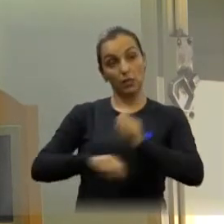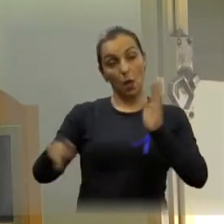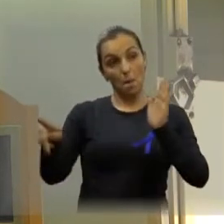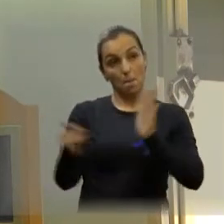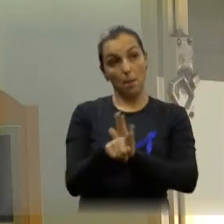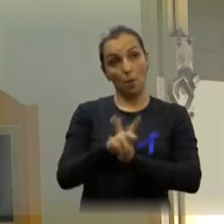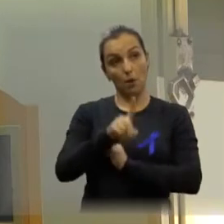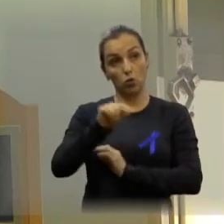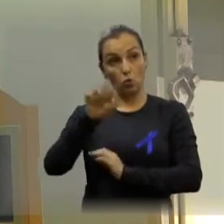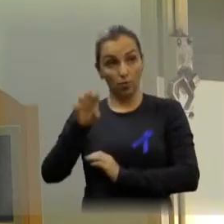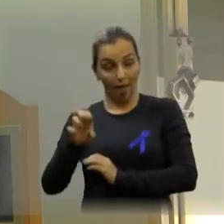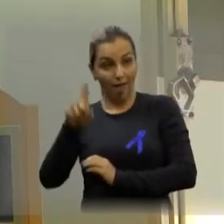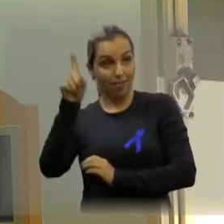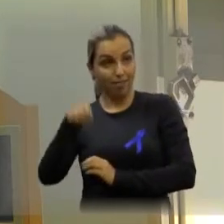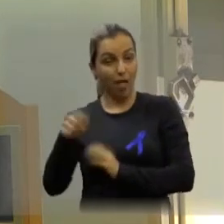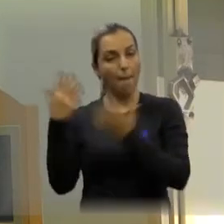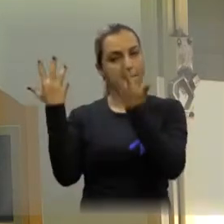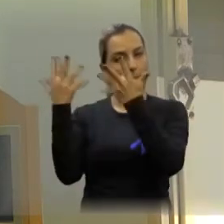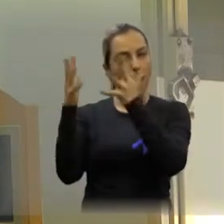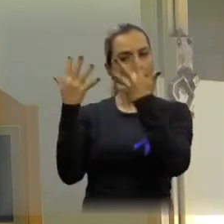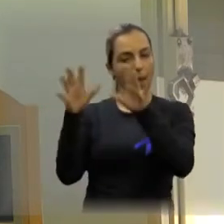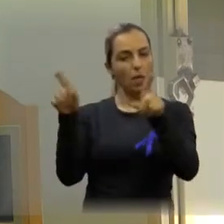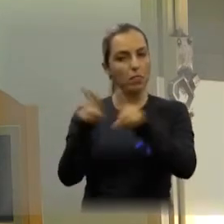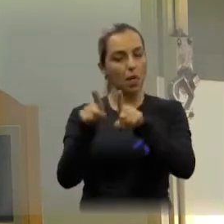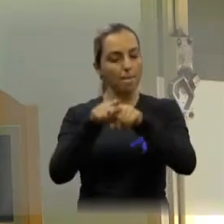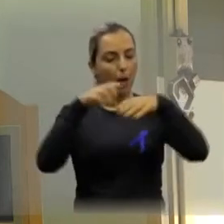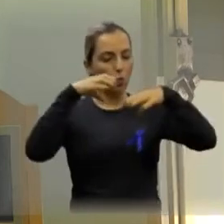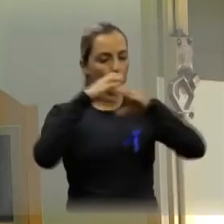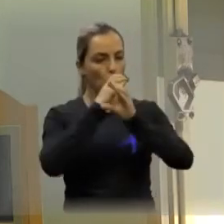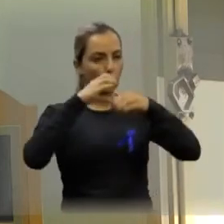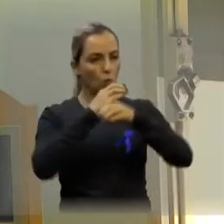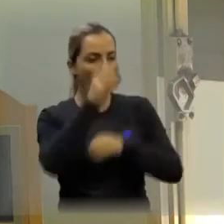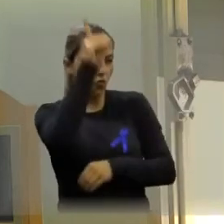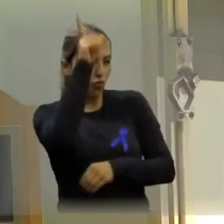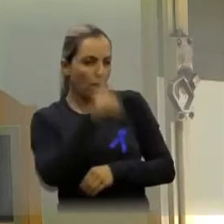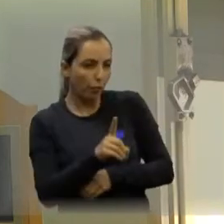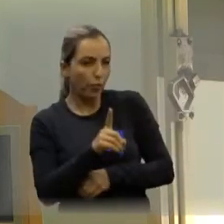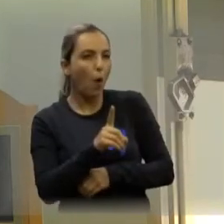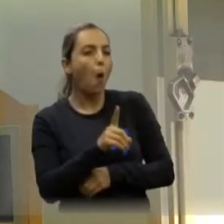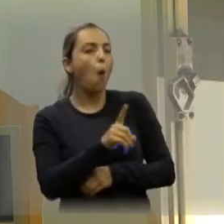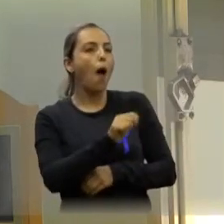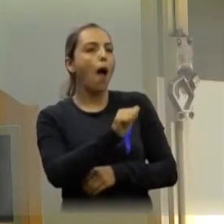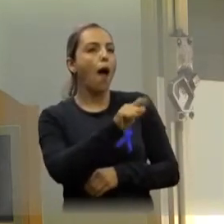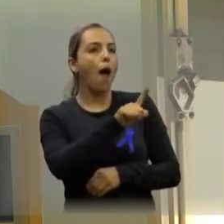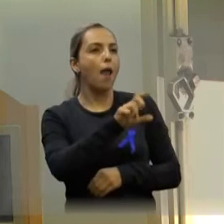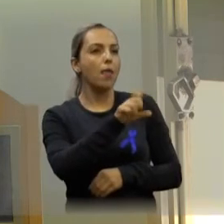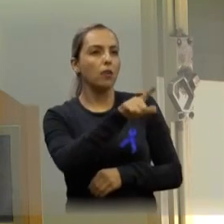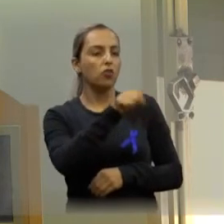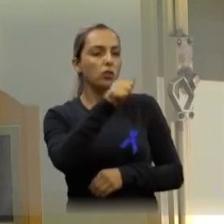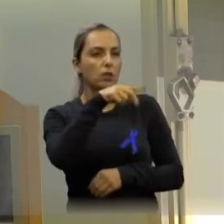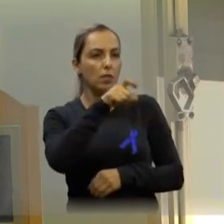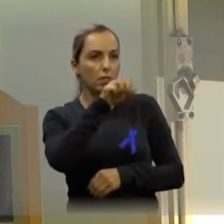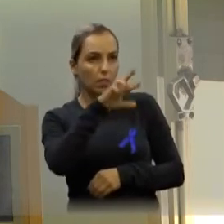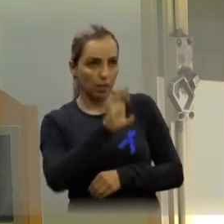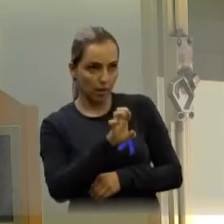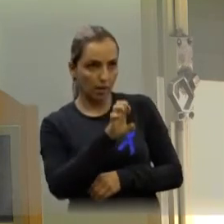superintendente Donizete Simeone e o engenheiro diretor Alexandre Coimpierre,